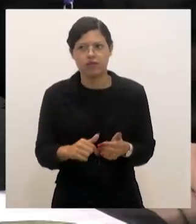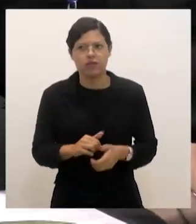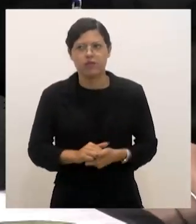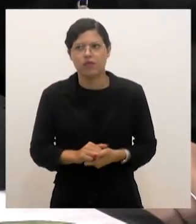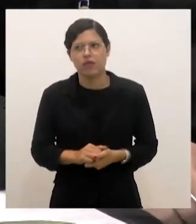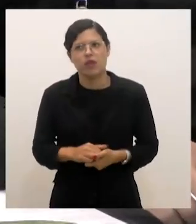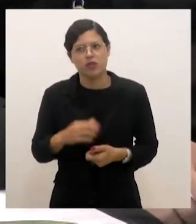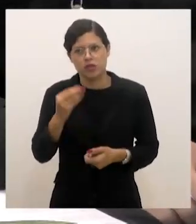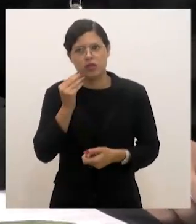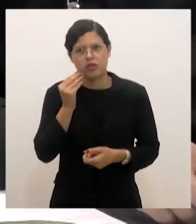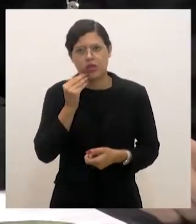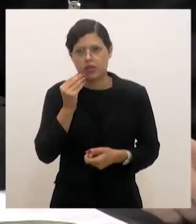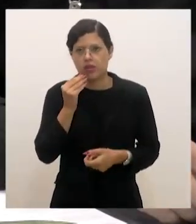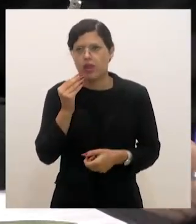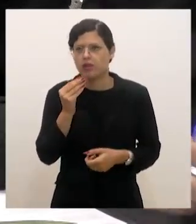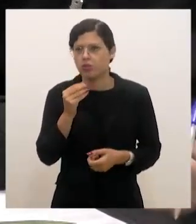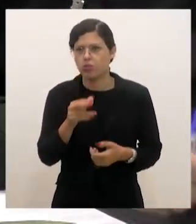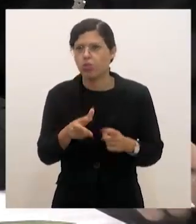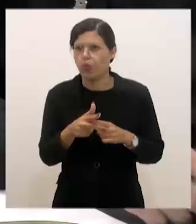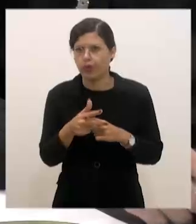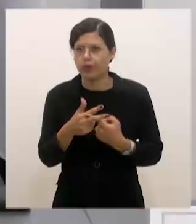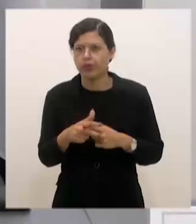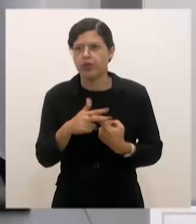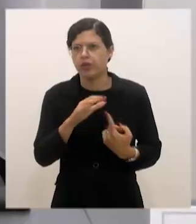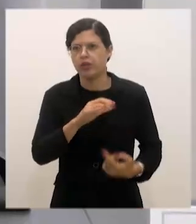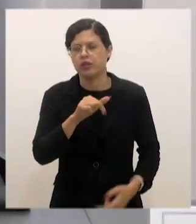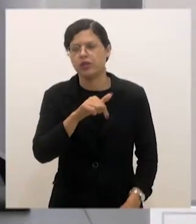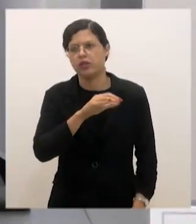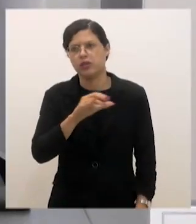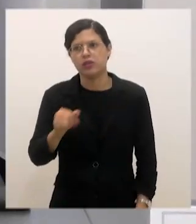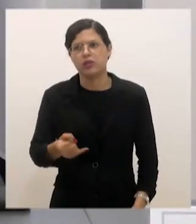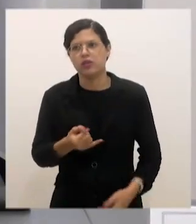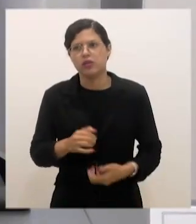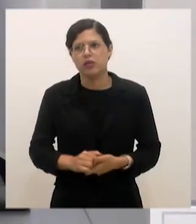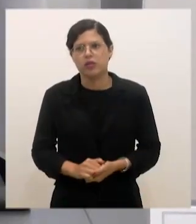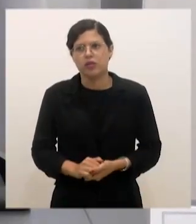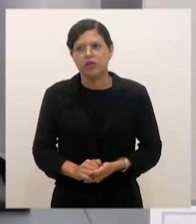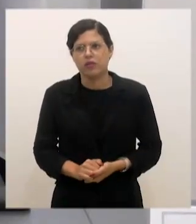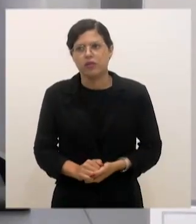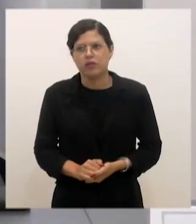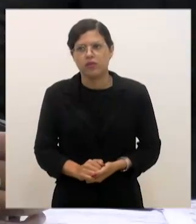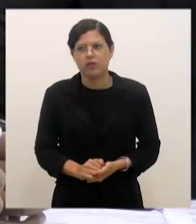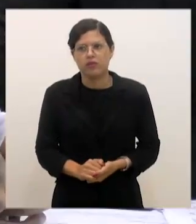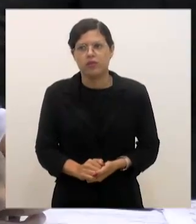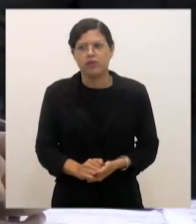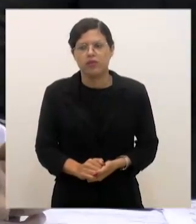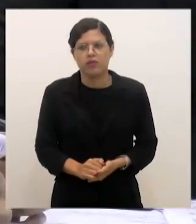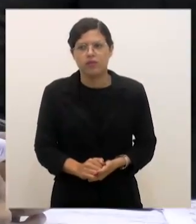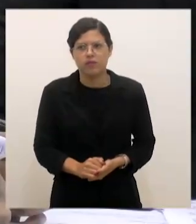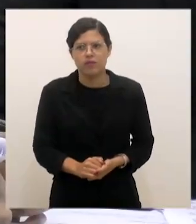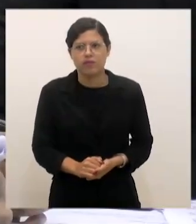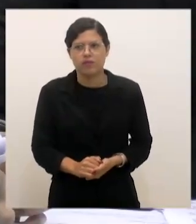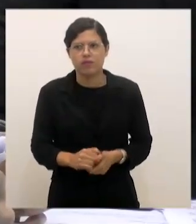CCJ. Deputado Luiz Paulo, deputado Knoploch, parecer do item 10. Parecer pela constitucionalidade.